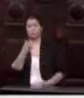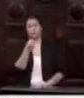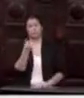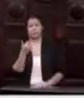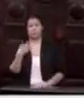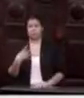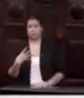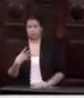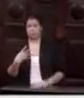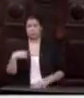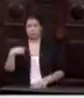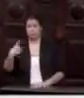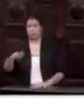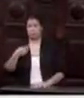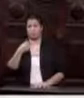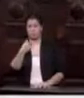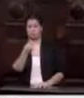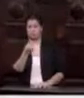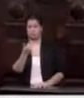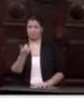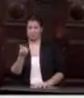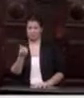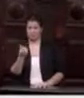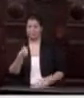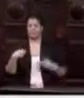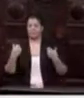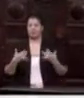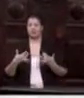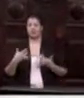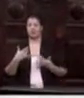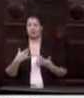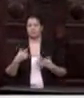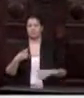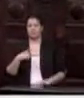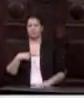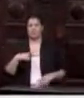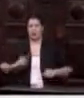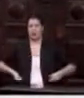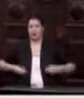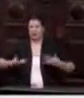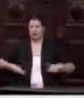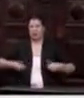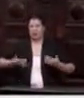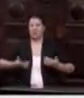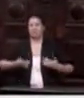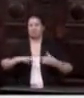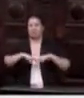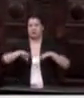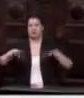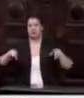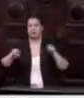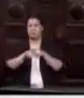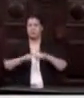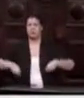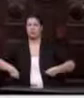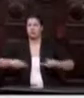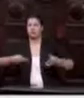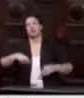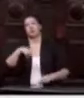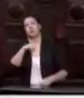para 2016, se reduziu enormemente o gasto com custeio, prejudicando a